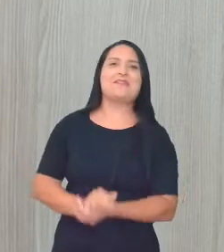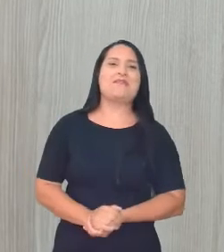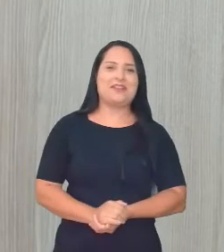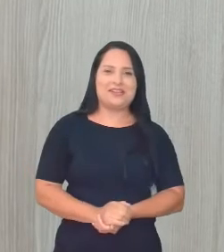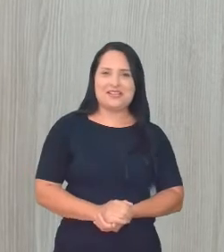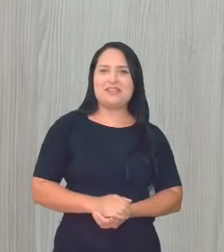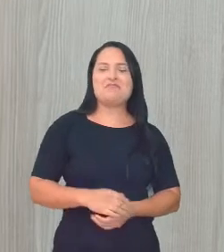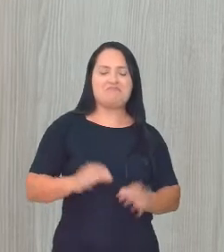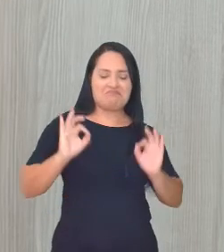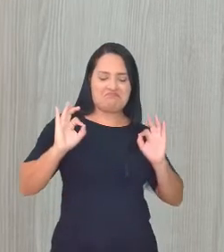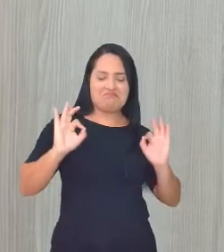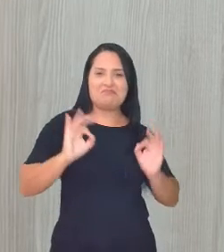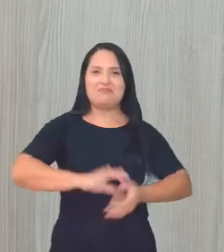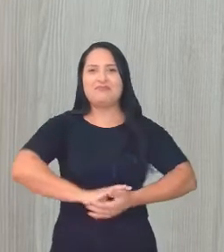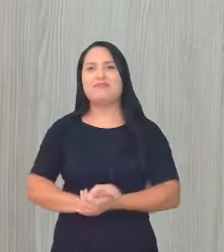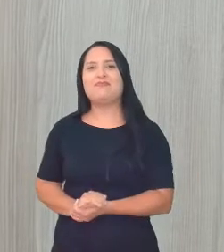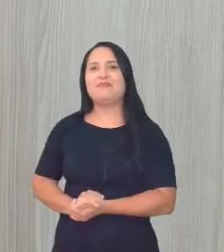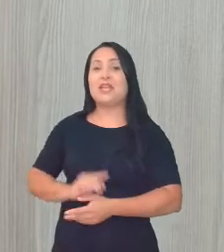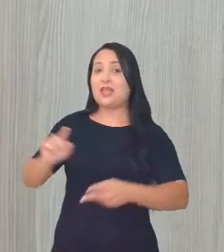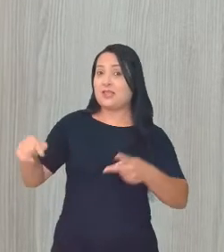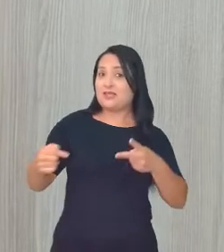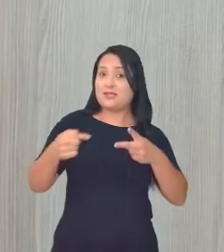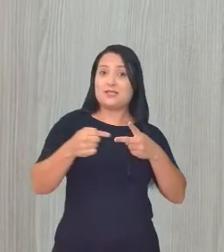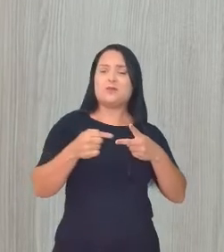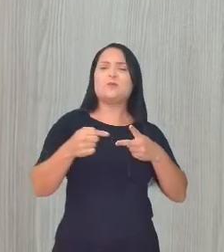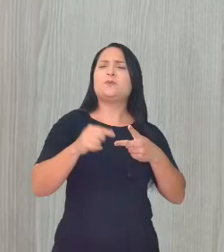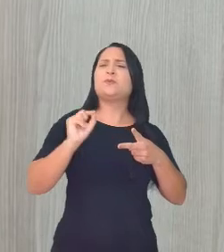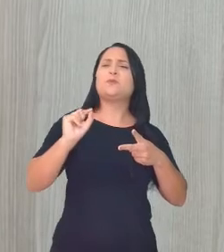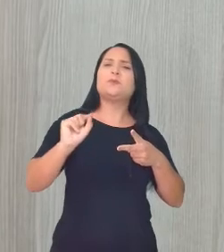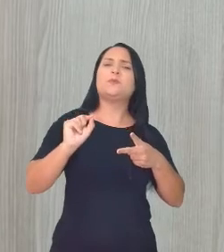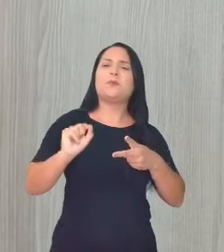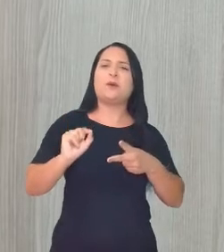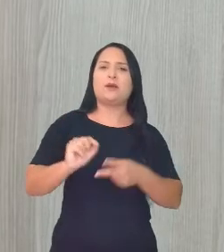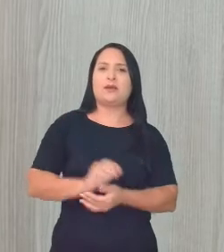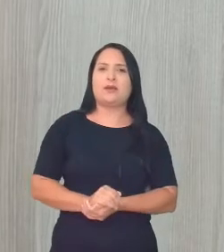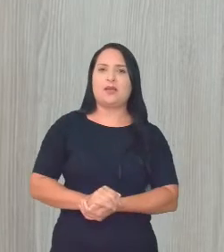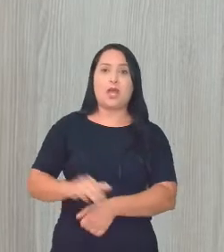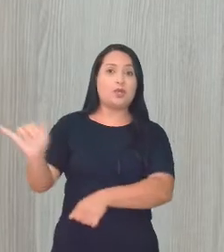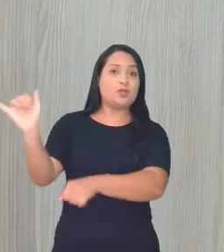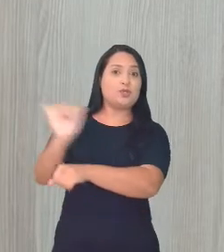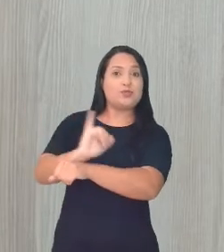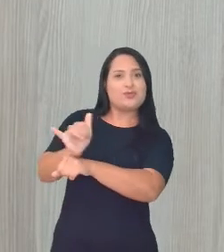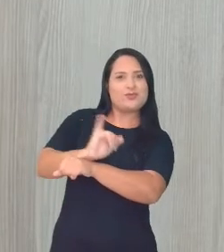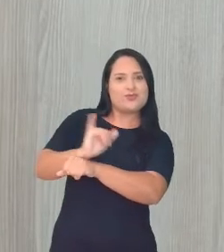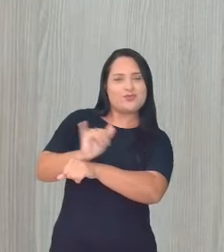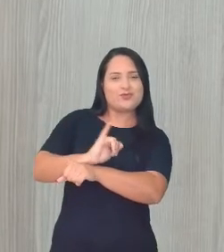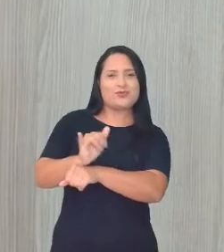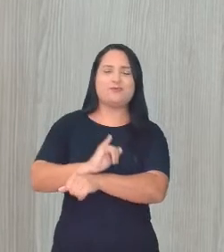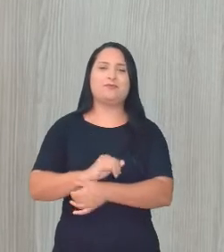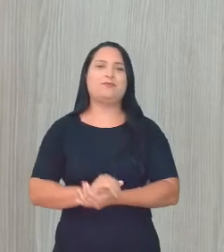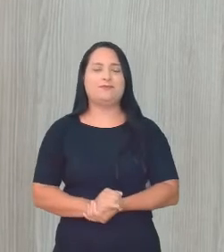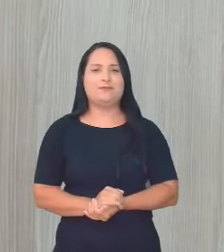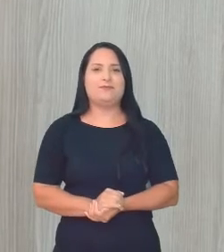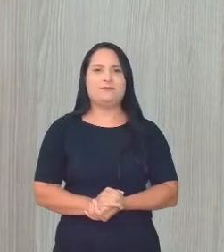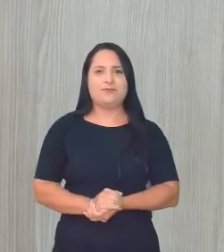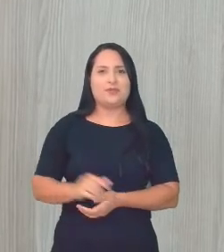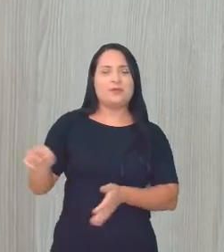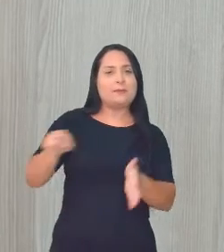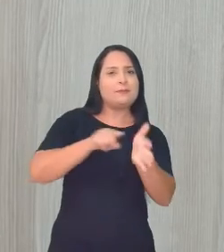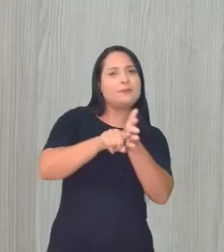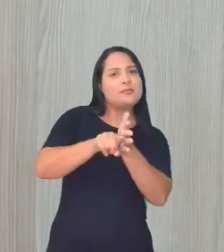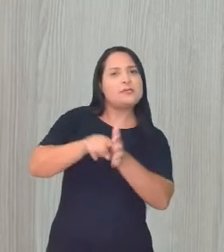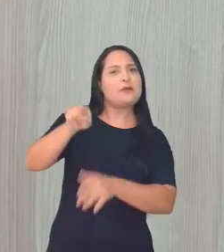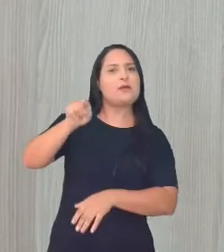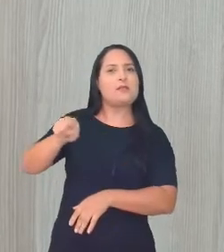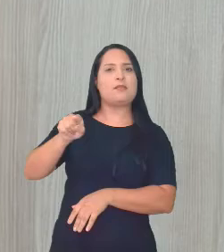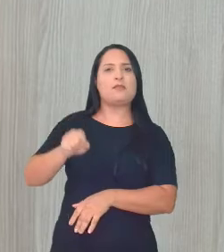Primeira forma. A segunda forma, professor, qual é? O canal no YouTube, professora. Eita. Pesquisa